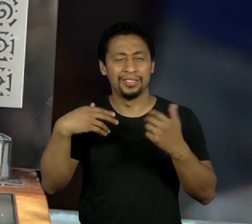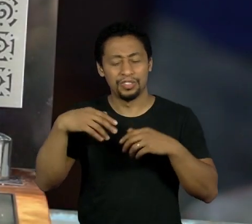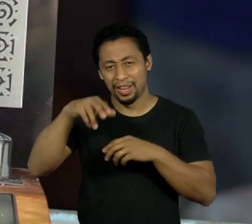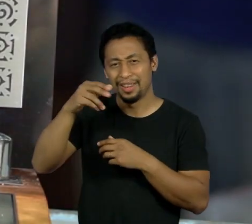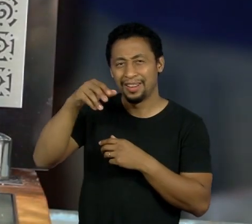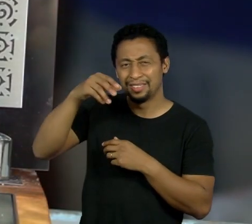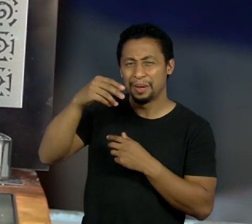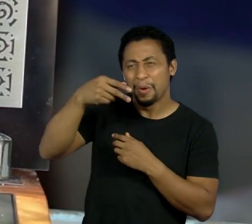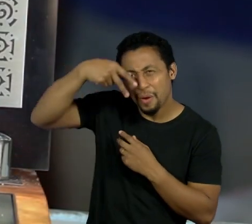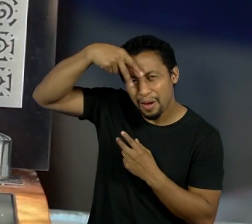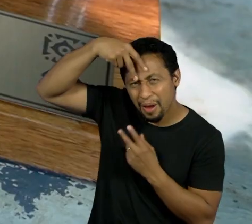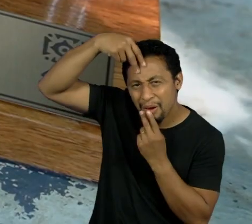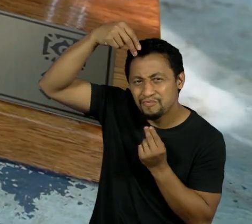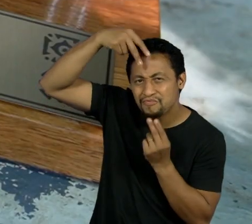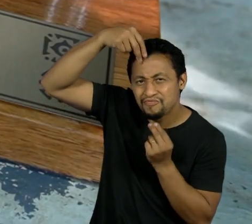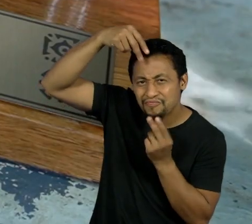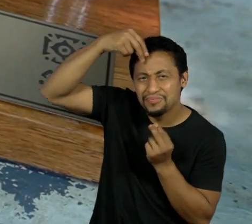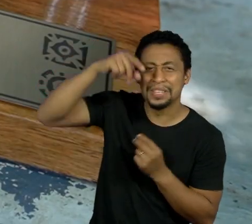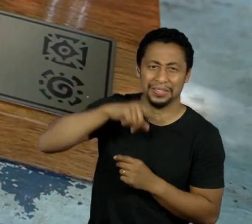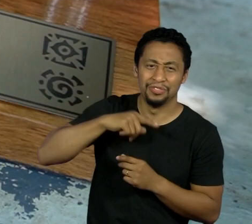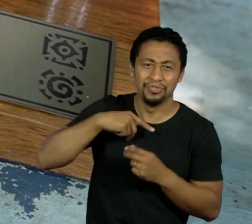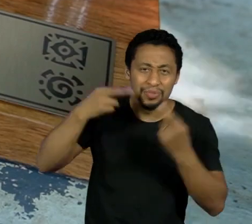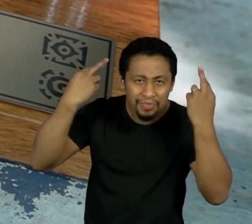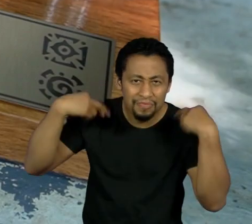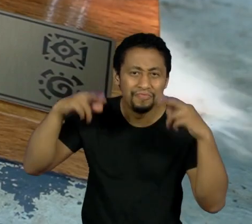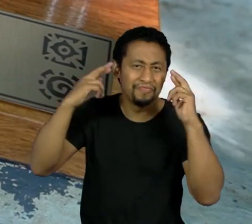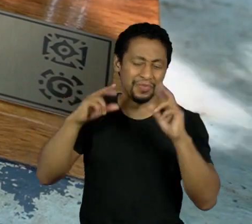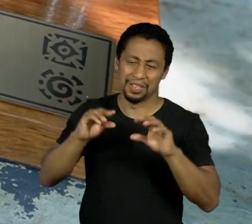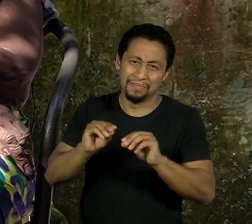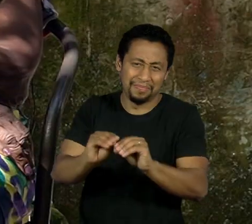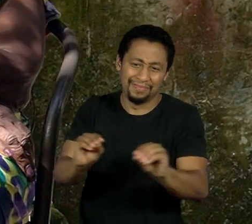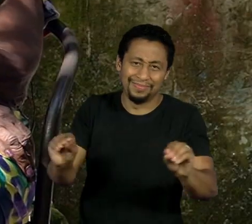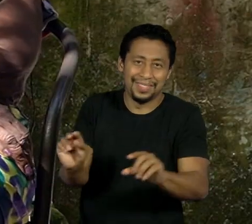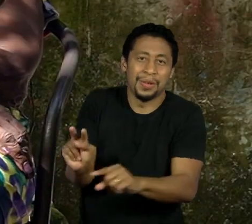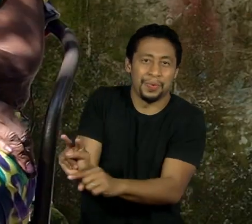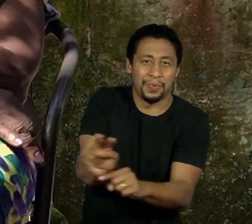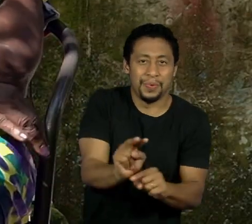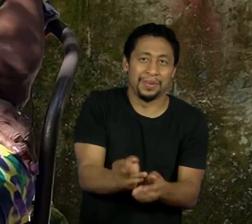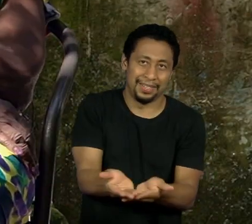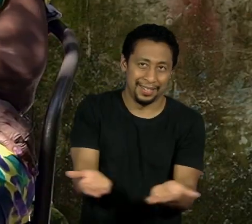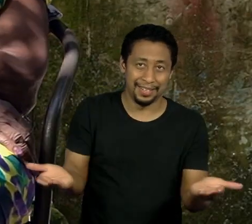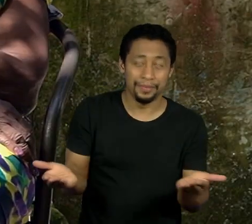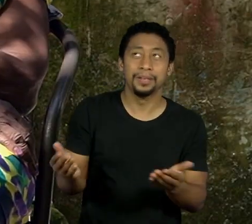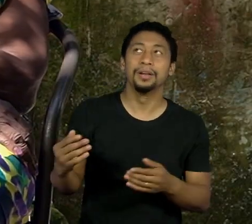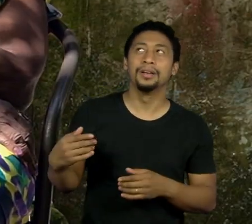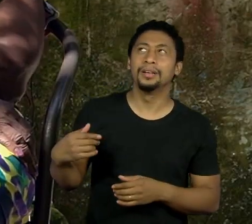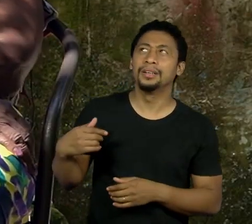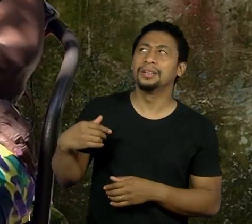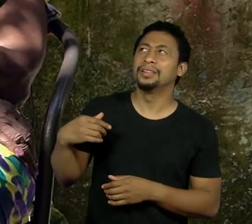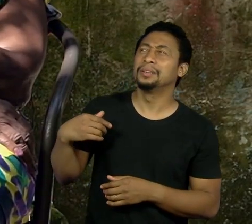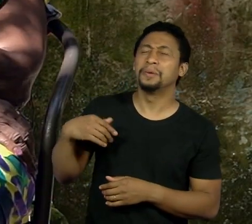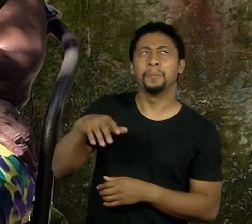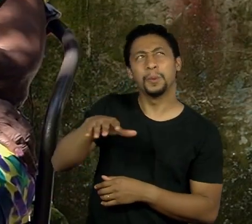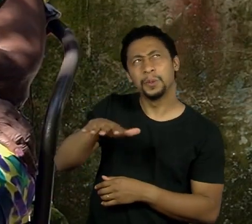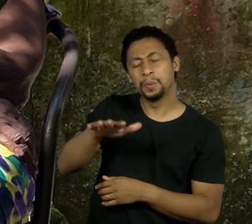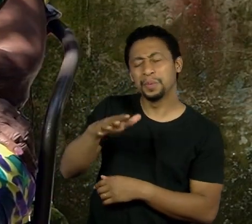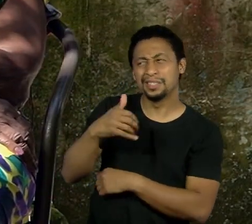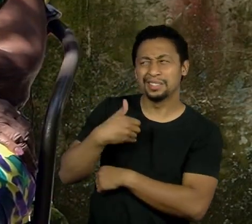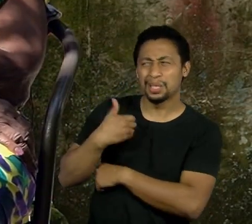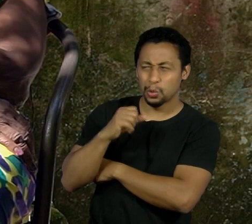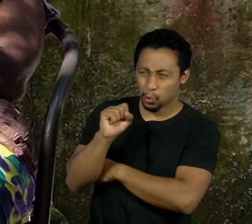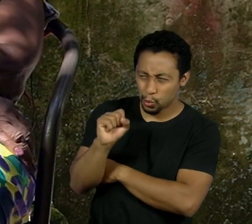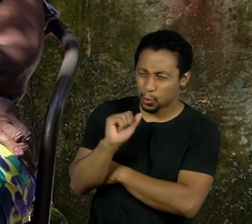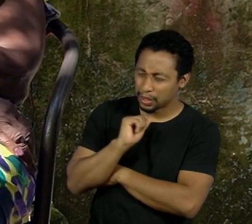hoje. Tempo bom, agora não volta mais. Eu vou fazer 98 anos. Uma coisa que eu